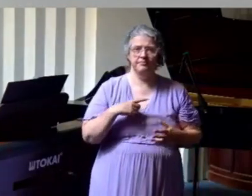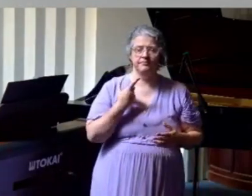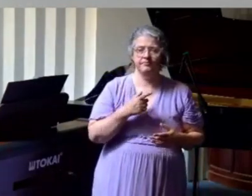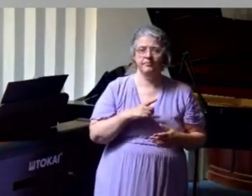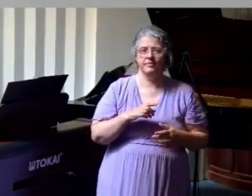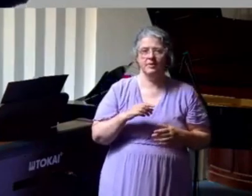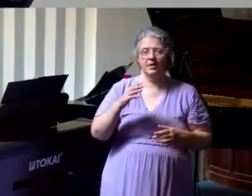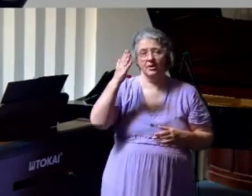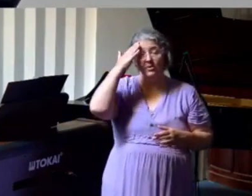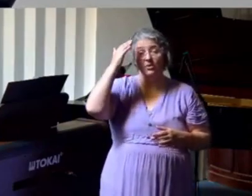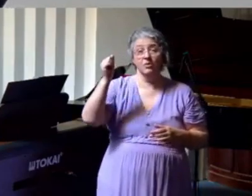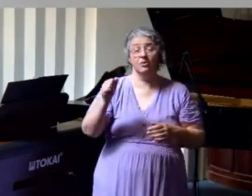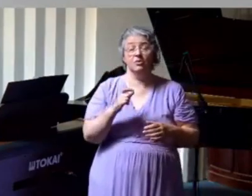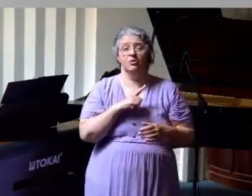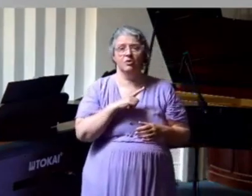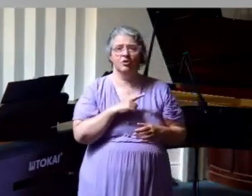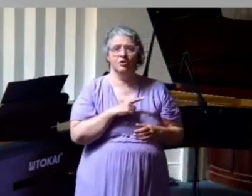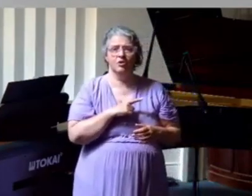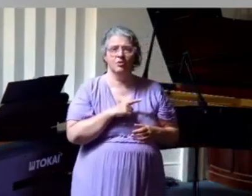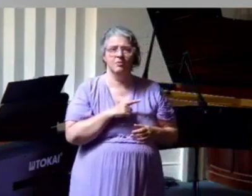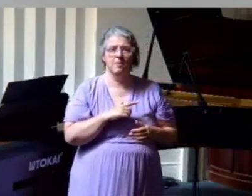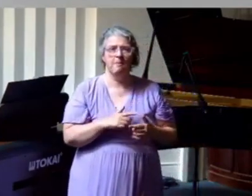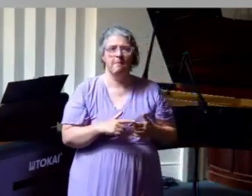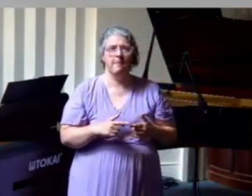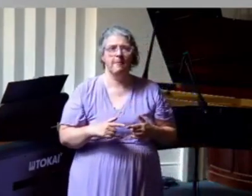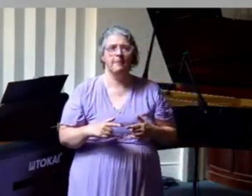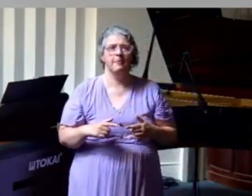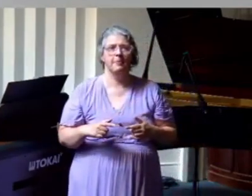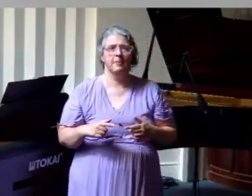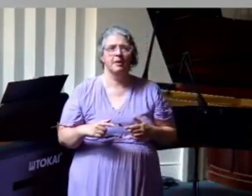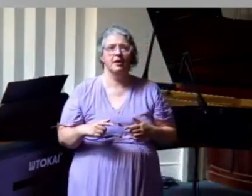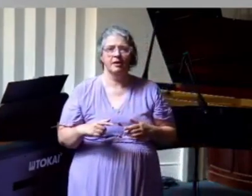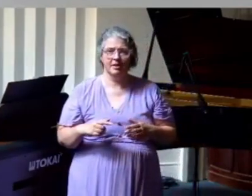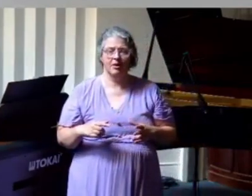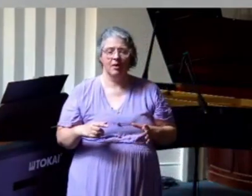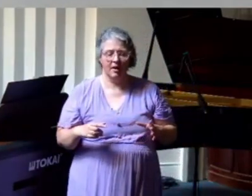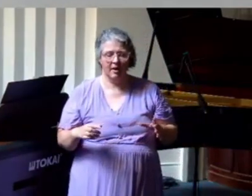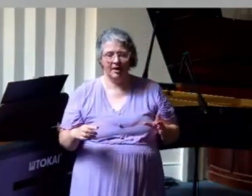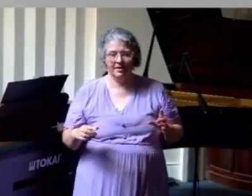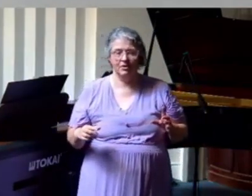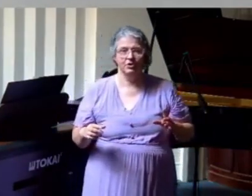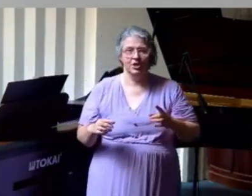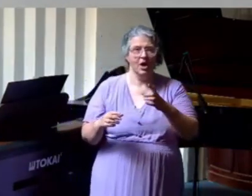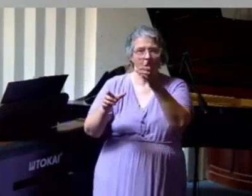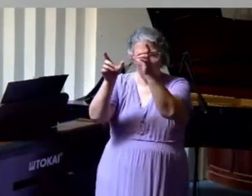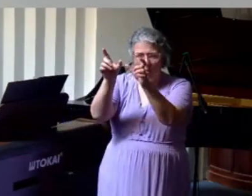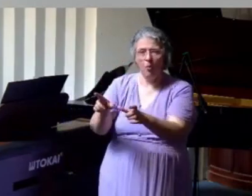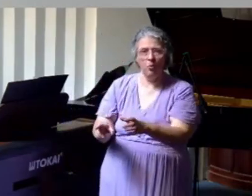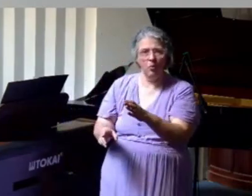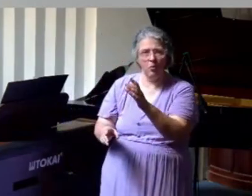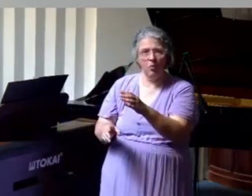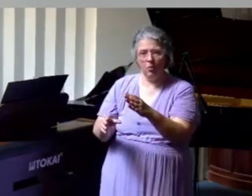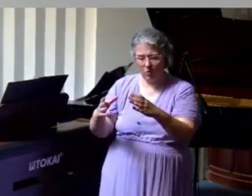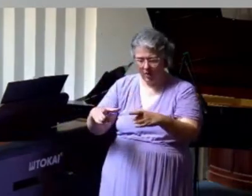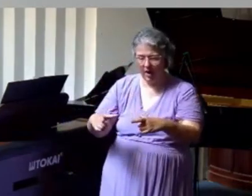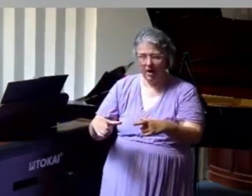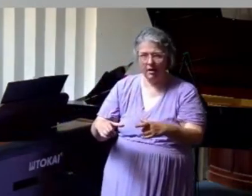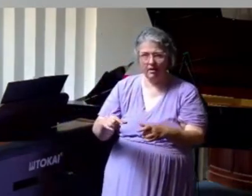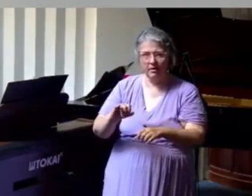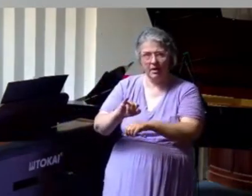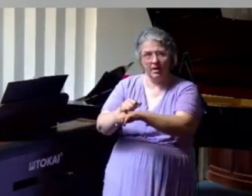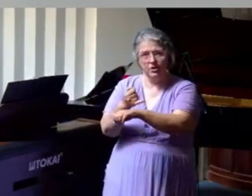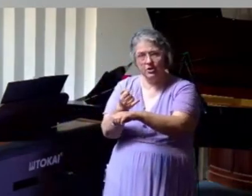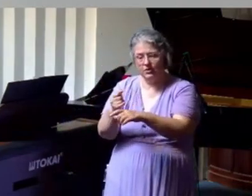Salomão havia edificado o templo, aproximadamente 100 anos atrás. Só que naquele lugar, parece que